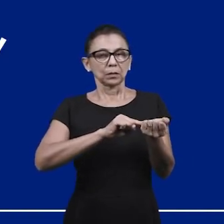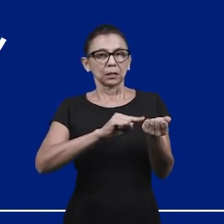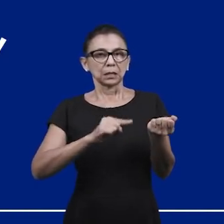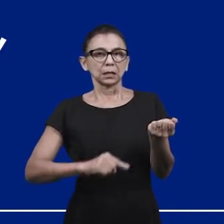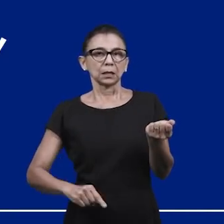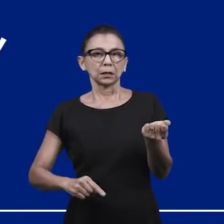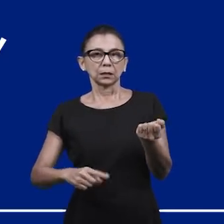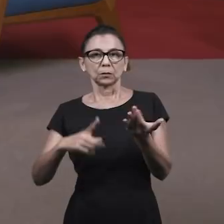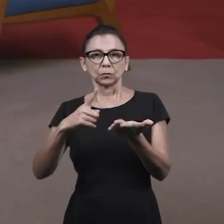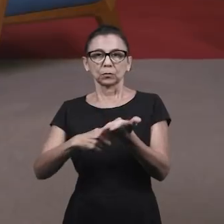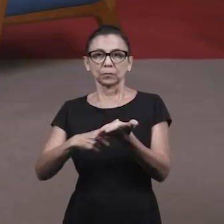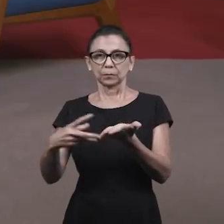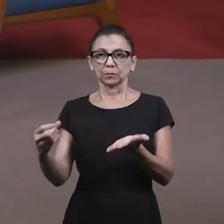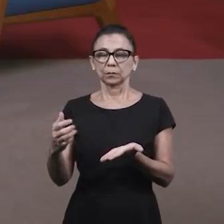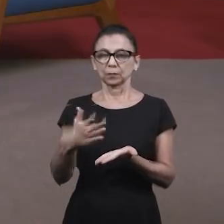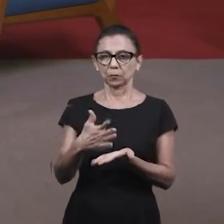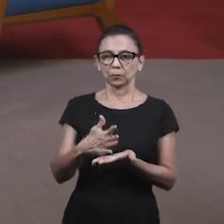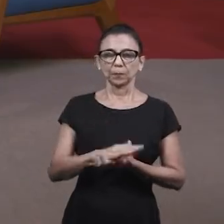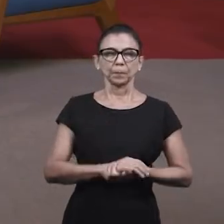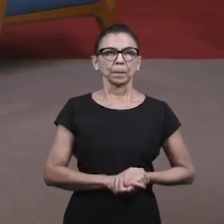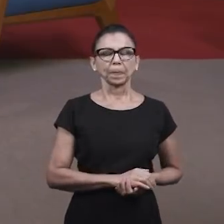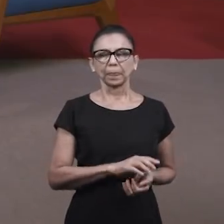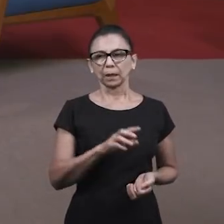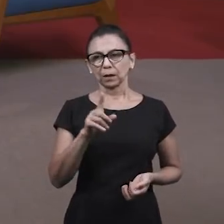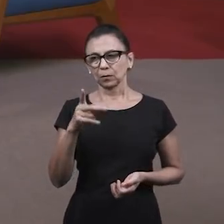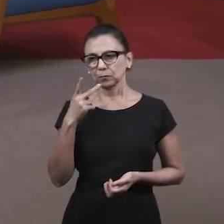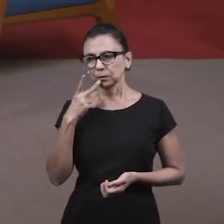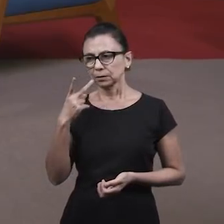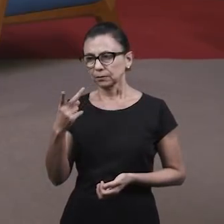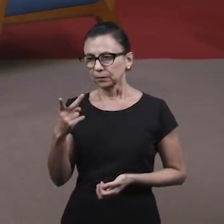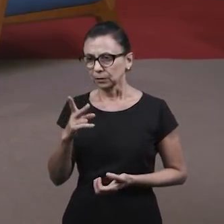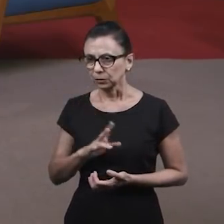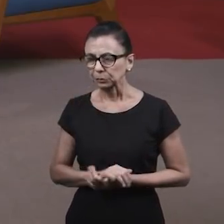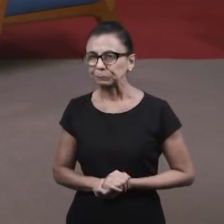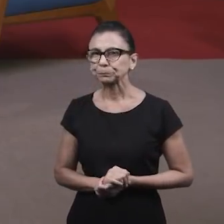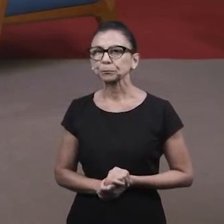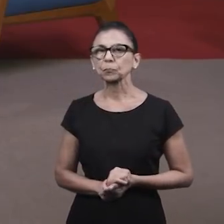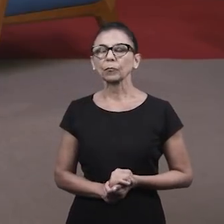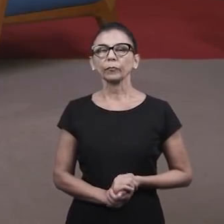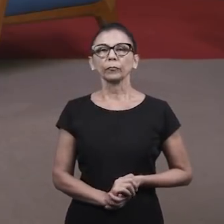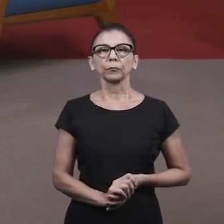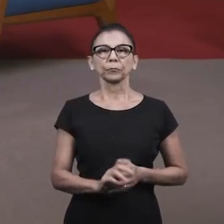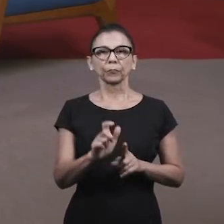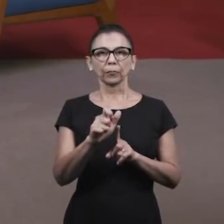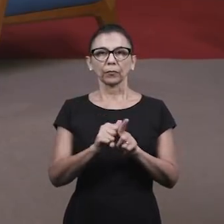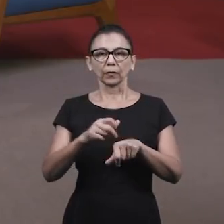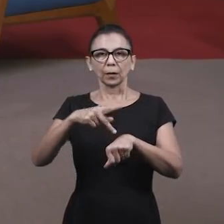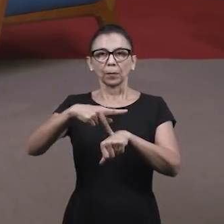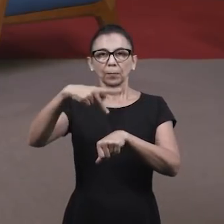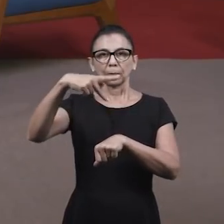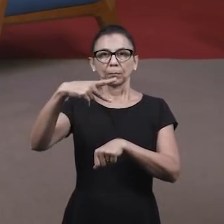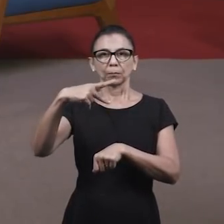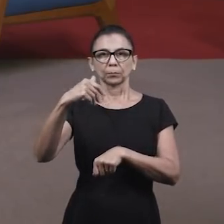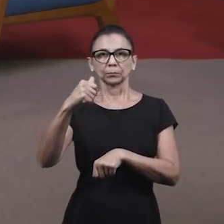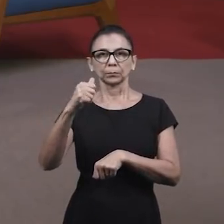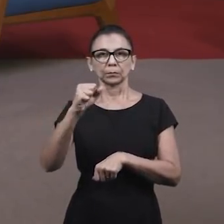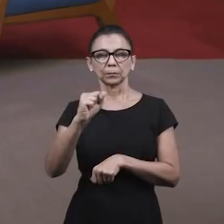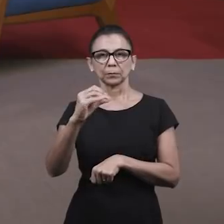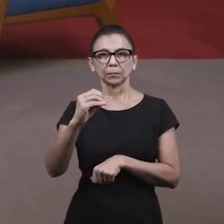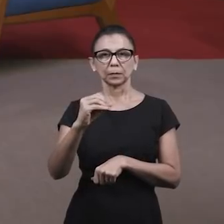ceia, a véspera da morte do Senhor Jesus, que está em Mateus 26, versos 26 a 28. A gente vai extrair aqui alguns